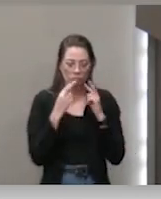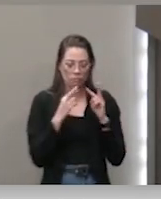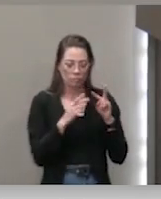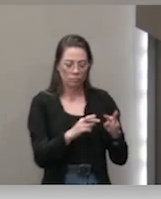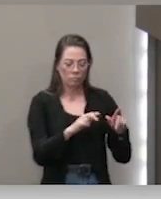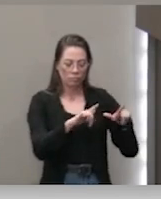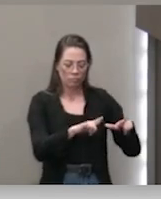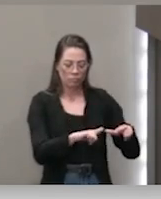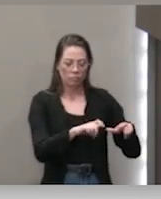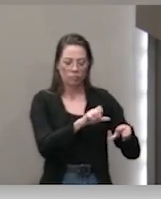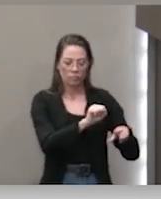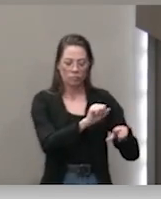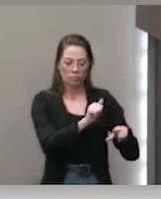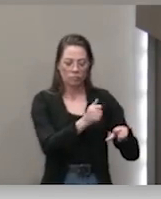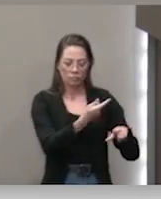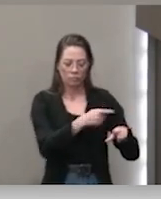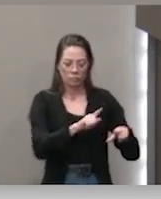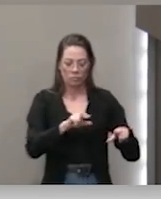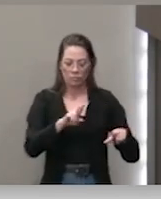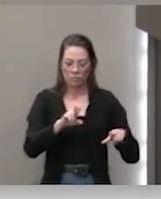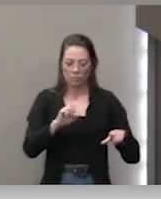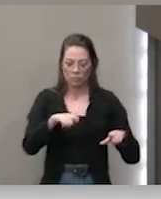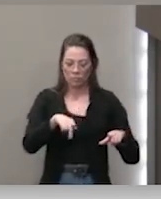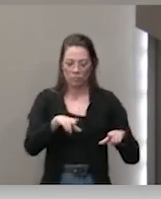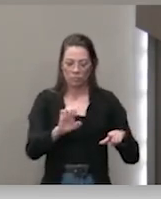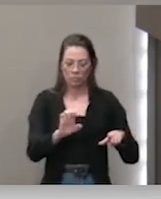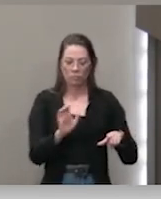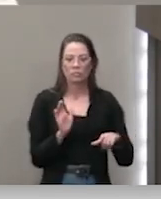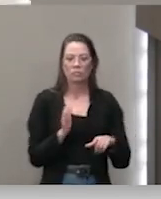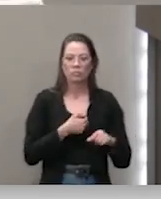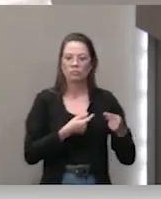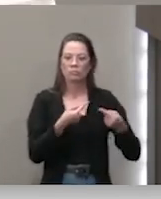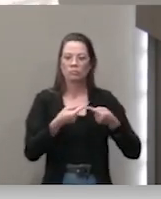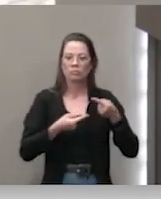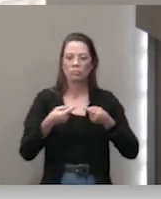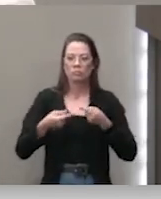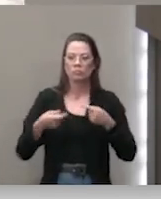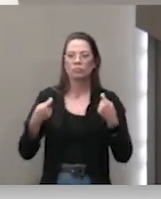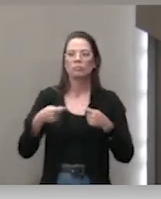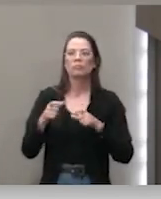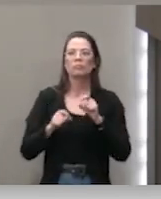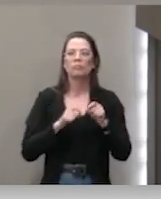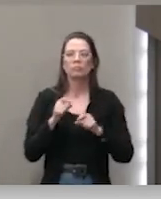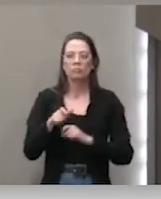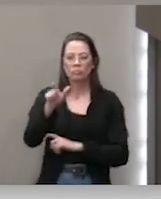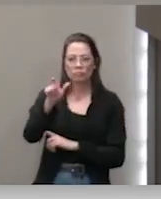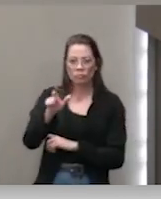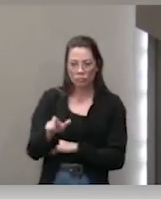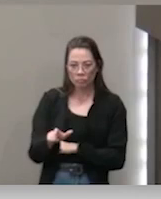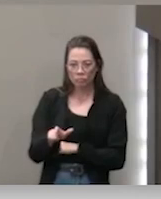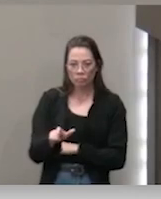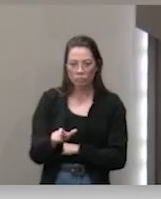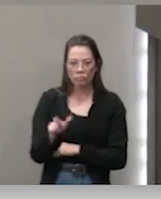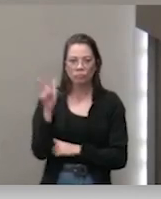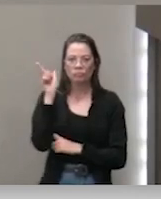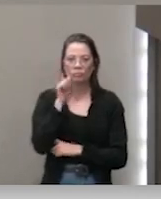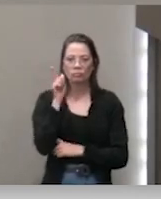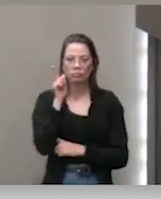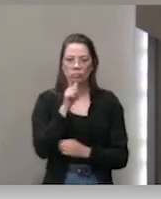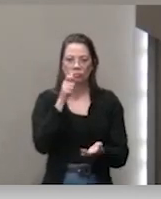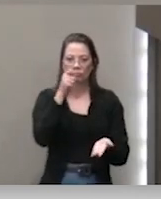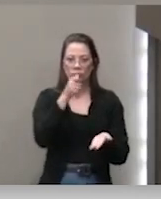São Roque, recebendo finalmente o asfalto, o nosso debate tinha que ser: quem que vai pagar